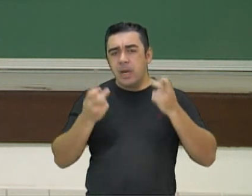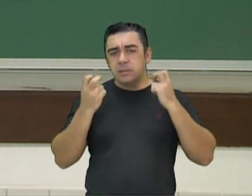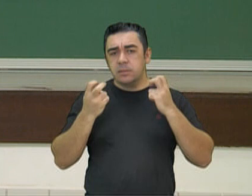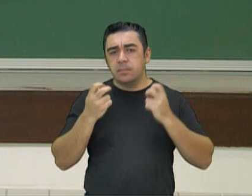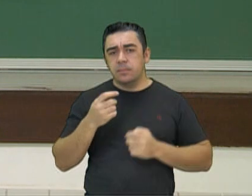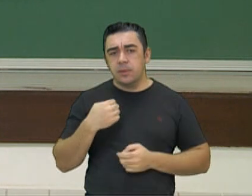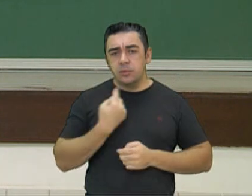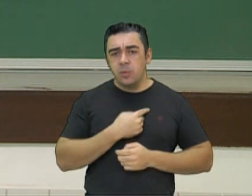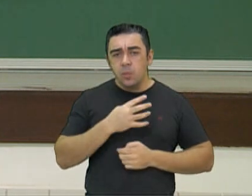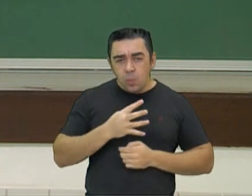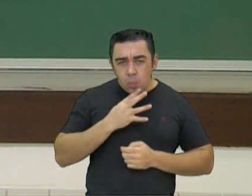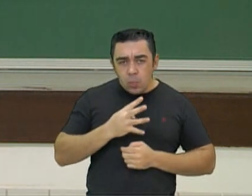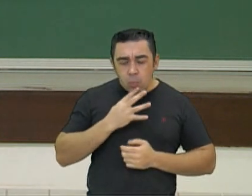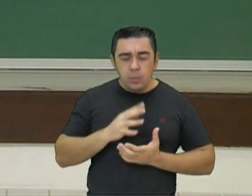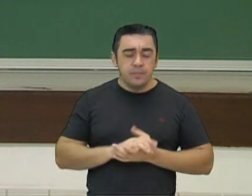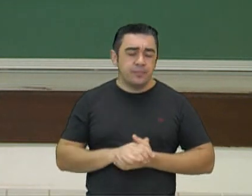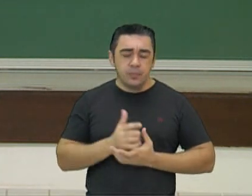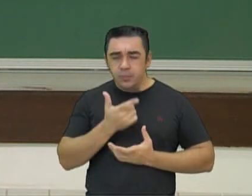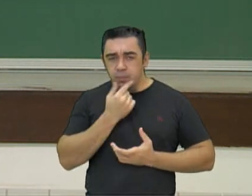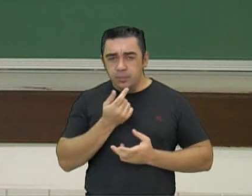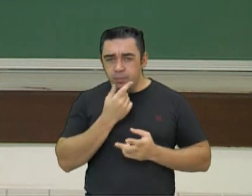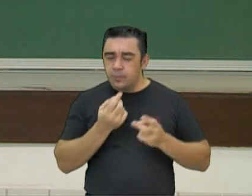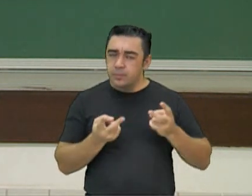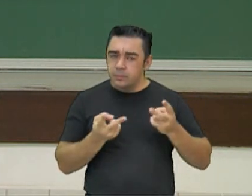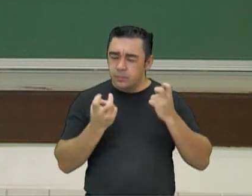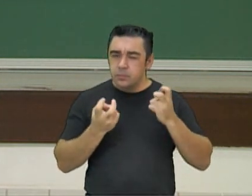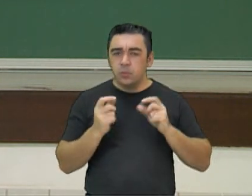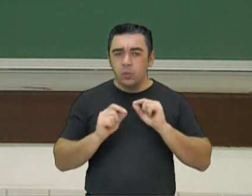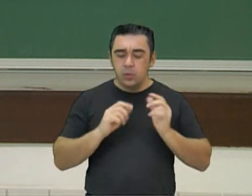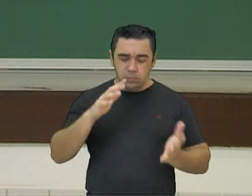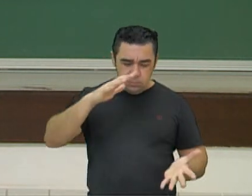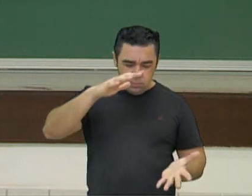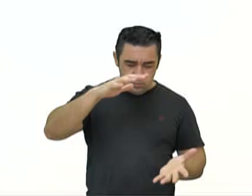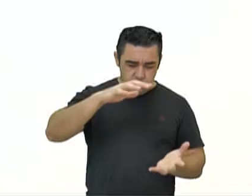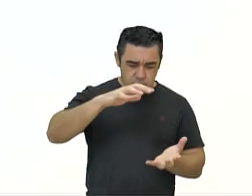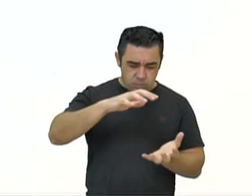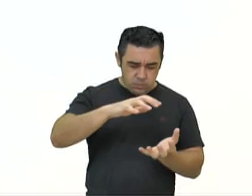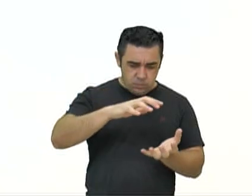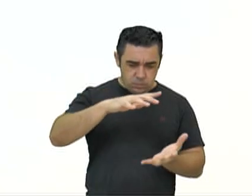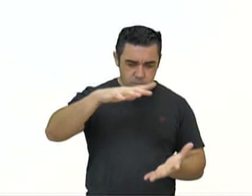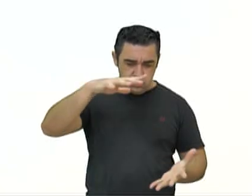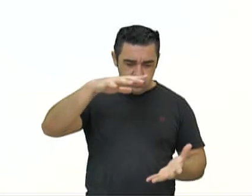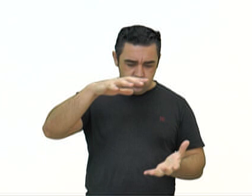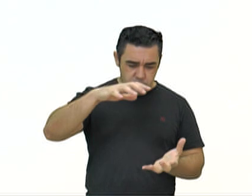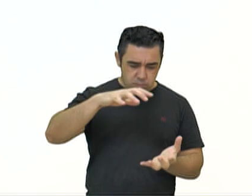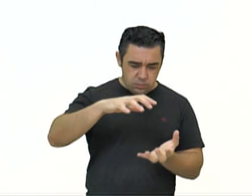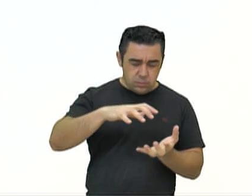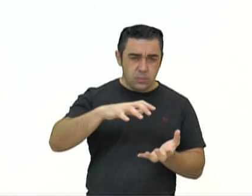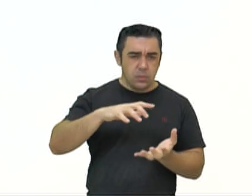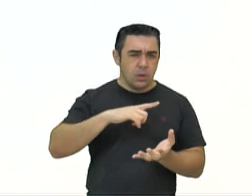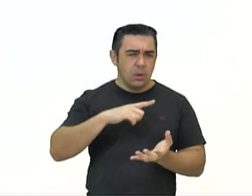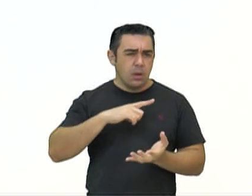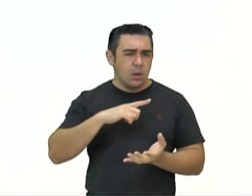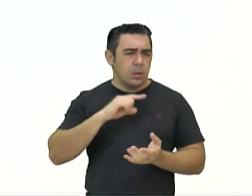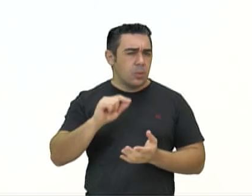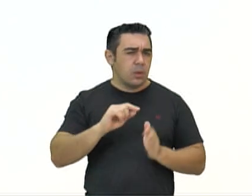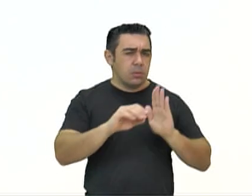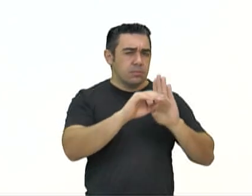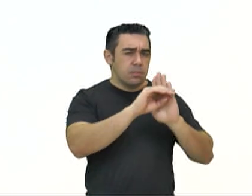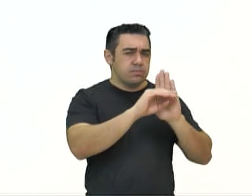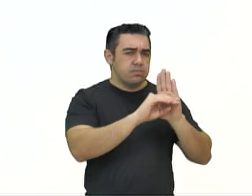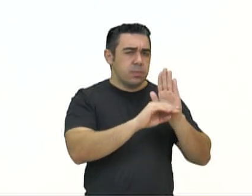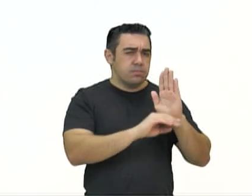como a gente conhece. E ele observou que essa deformação, ela obedece a leis bastante simples, certo, de